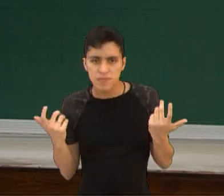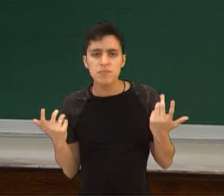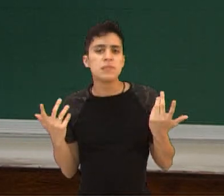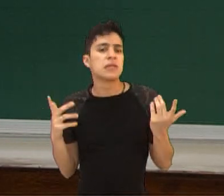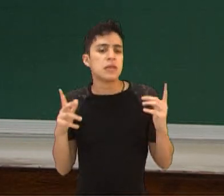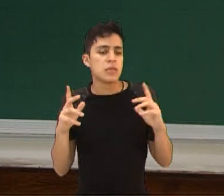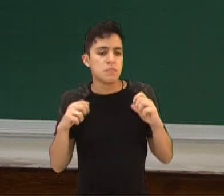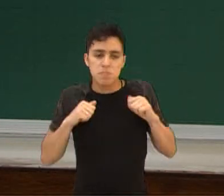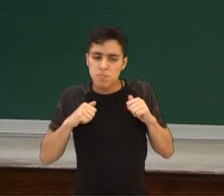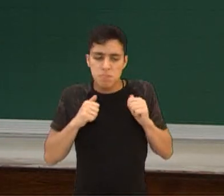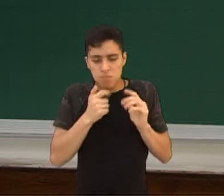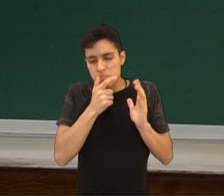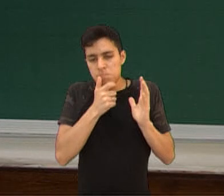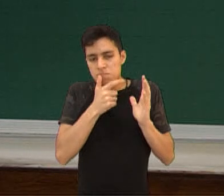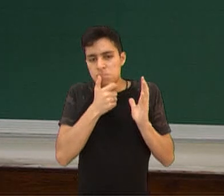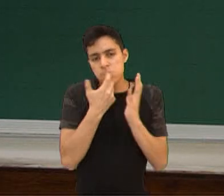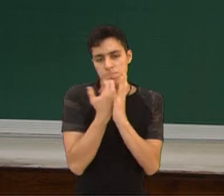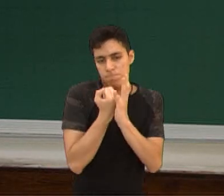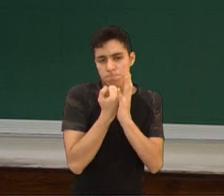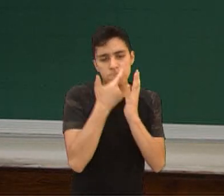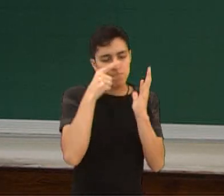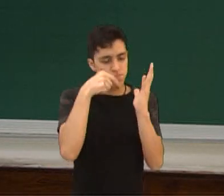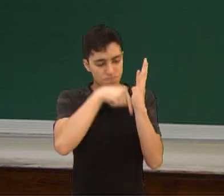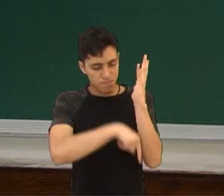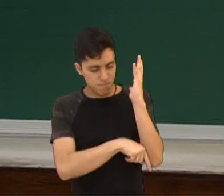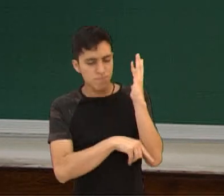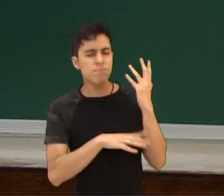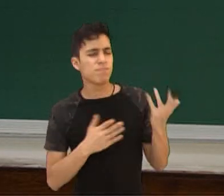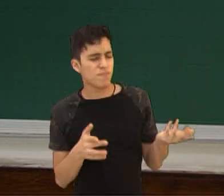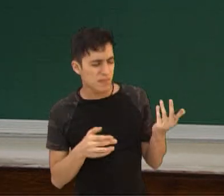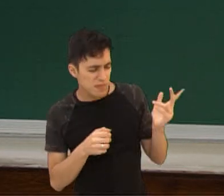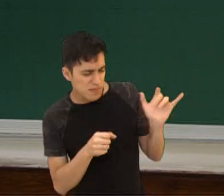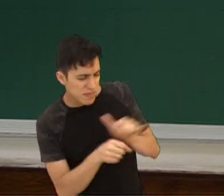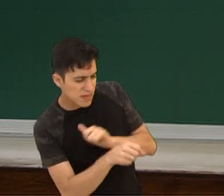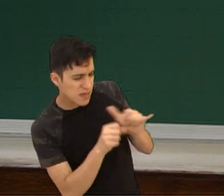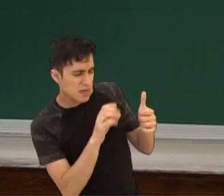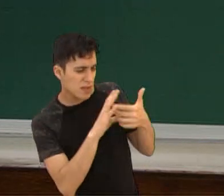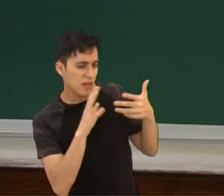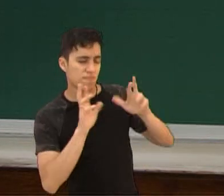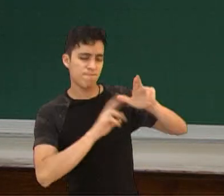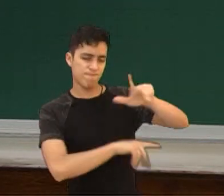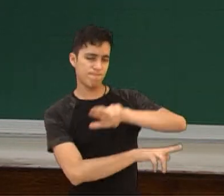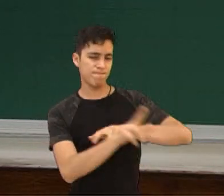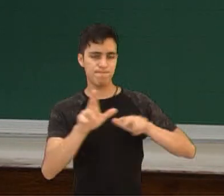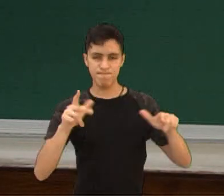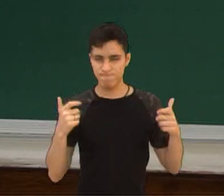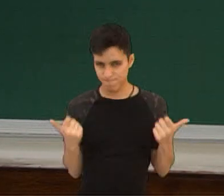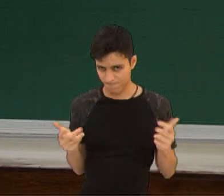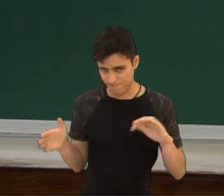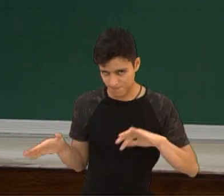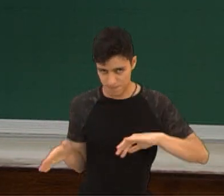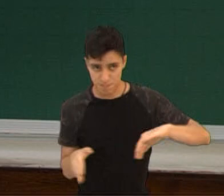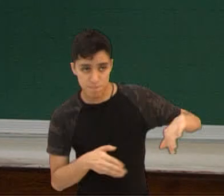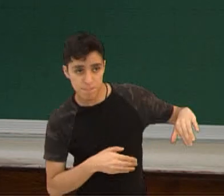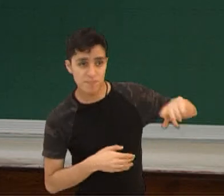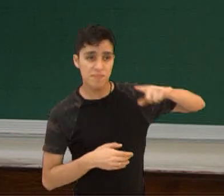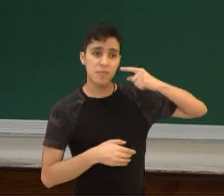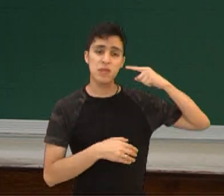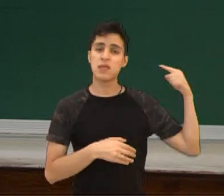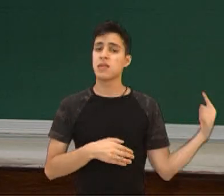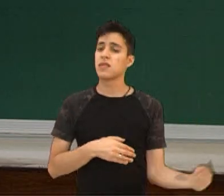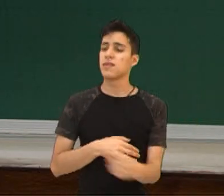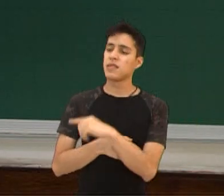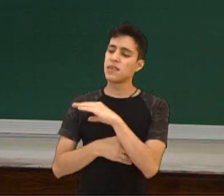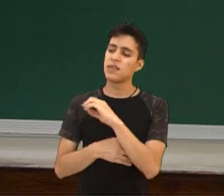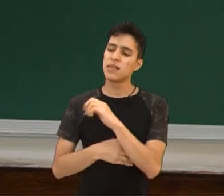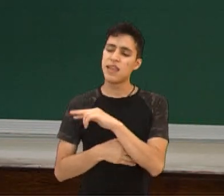transpiração, né, armazenam água dentro do próprio corpo. Então, tem várias características diferentes. O que mais? O cerrado, que é a